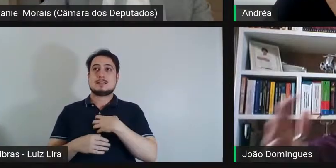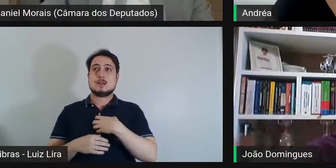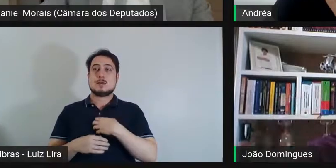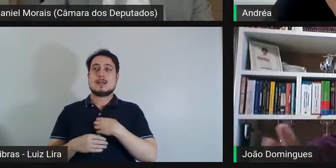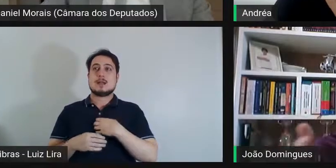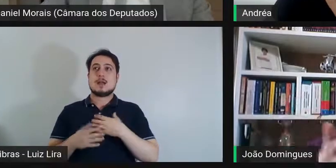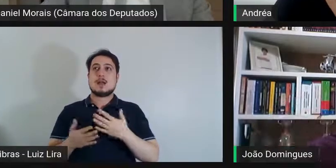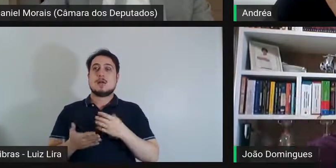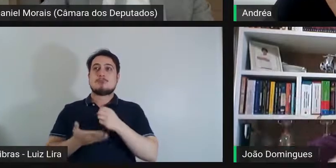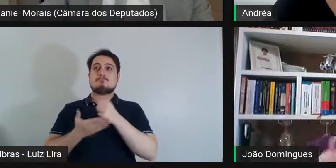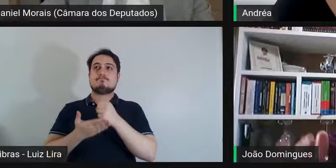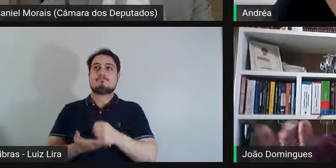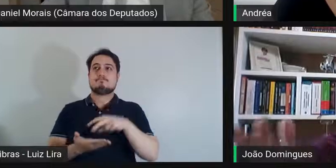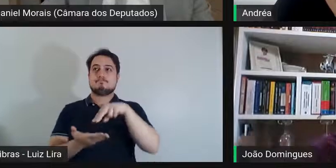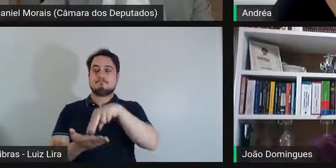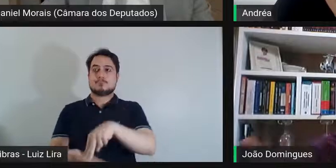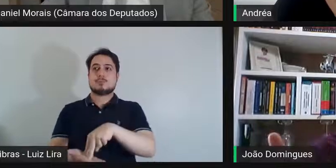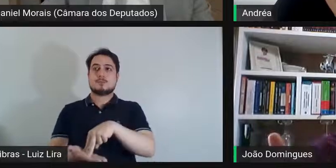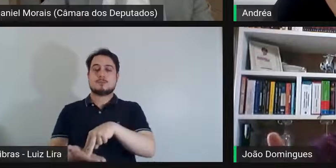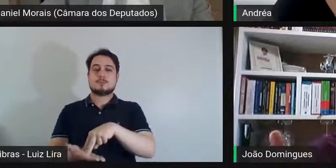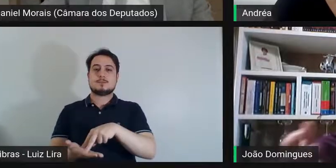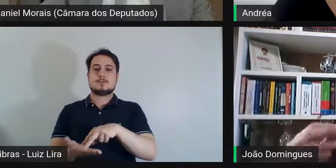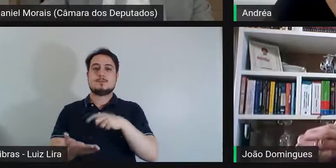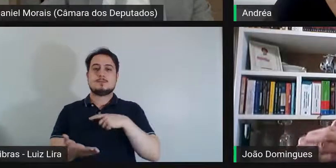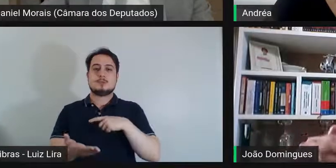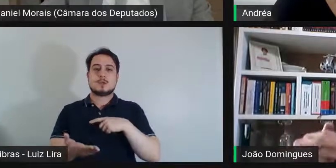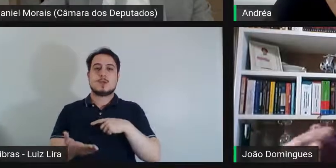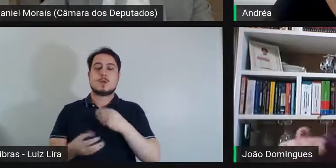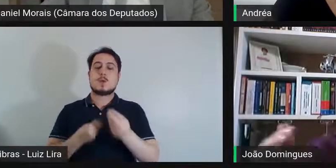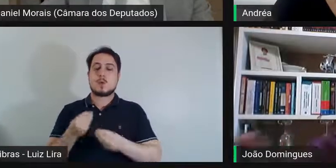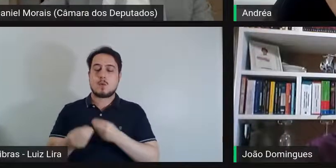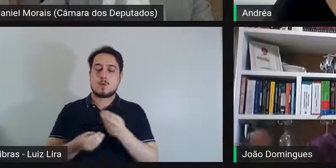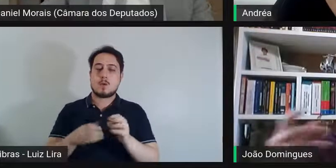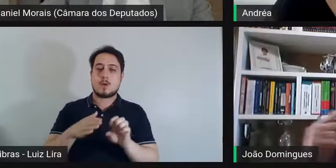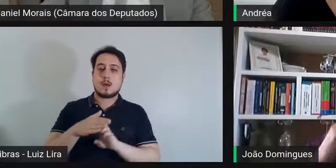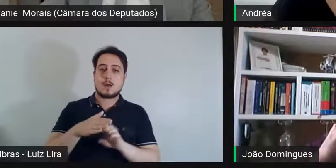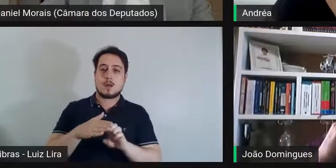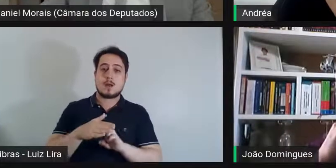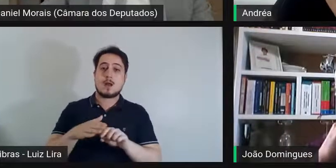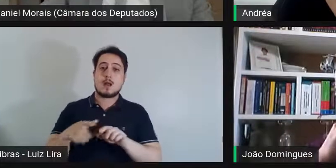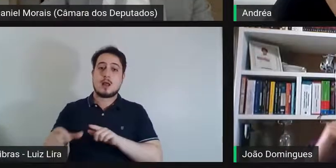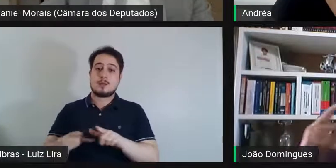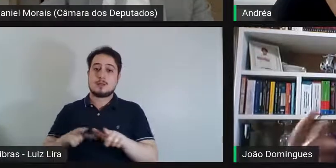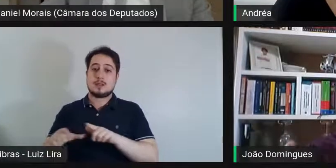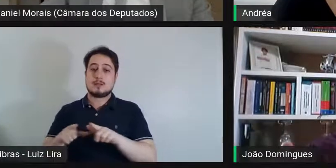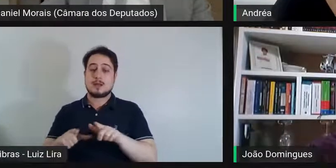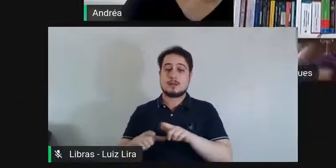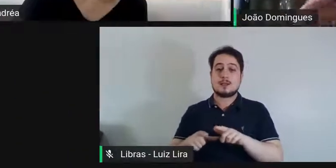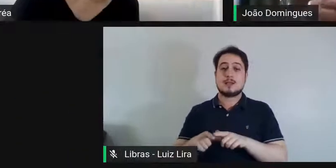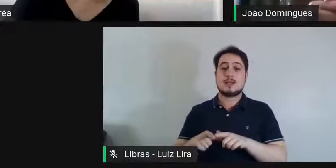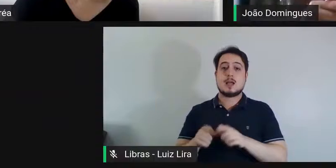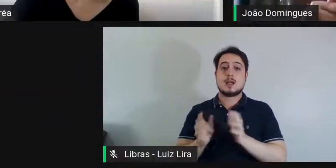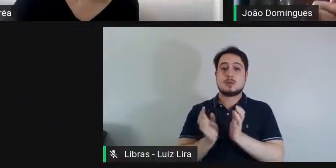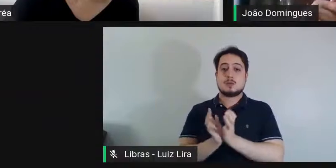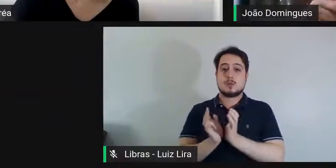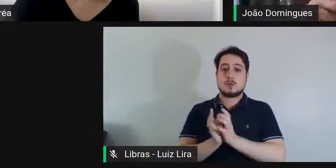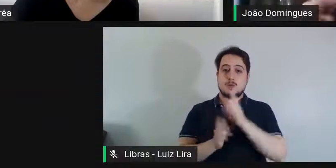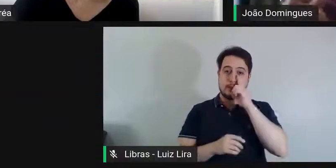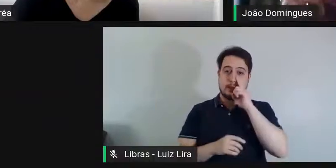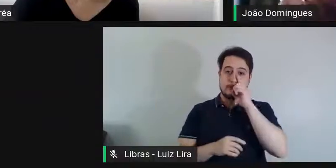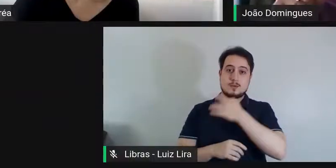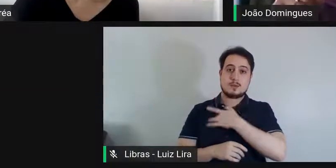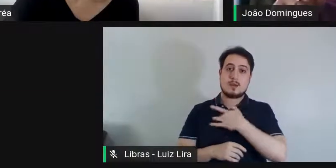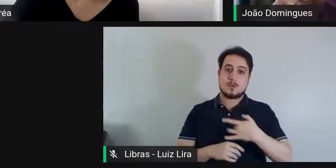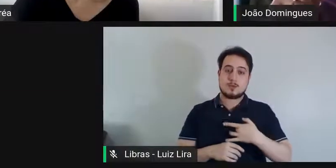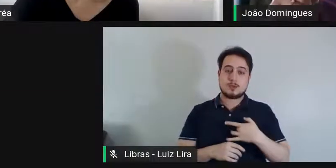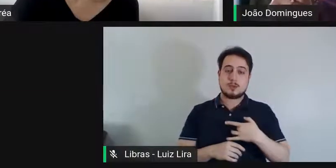estabilidade, aí é caso a caso, como a empresa trata isso, são os empregados do grupo de risco. Porque os empregados do grupo de risco,